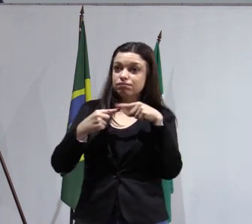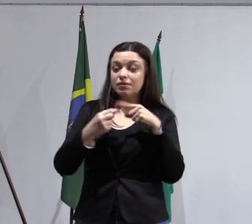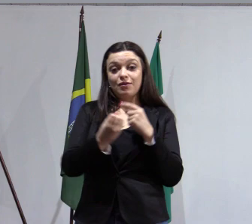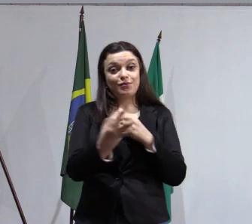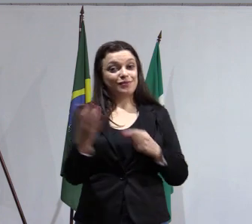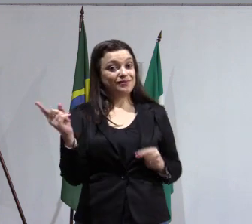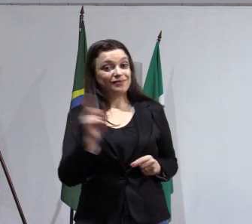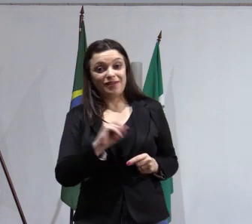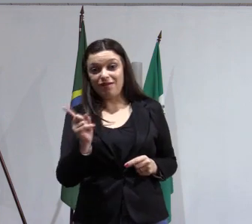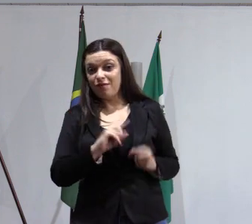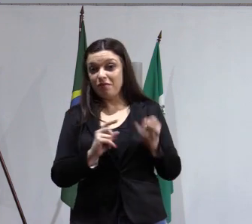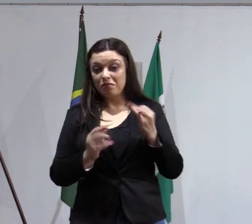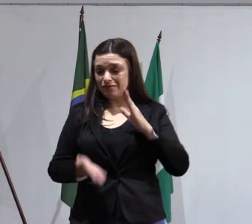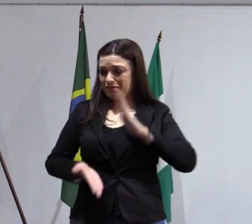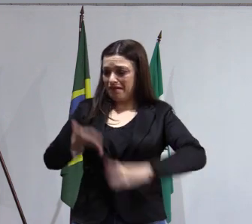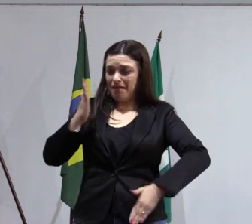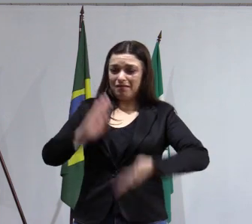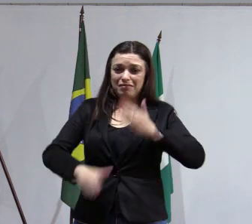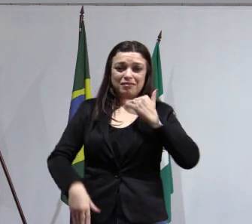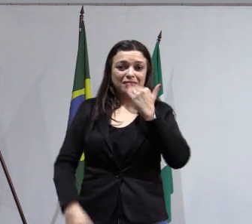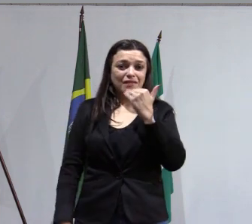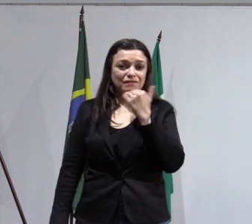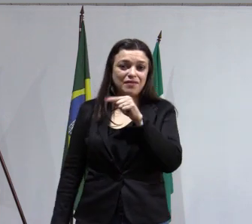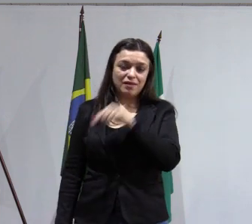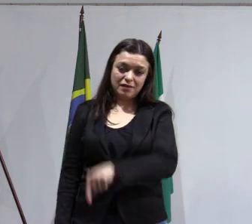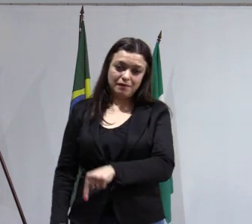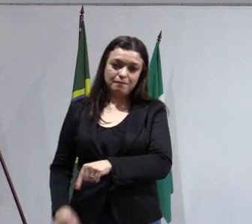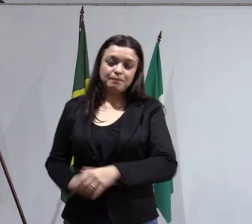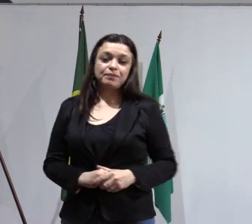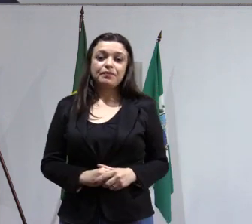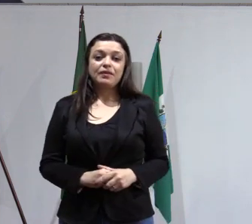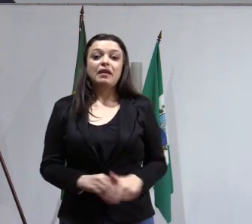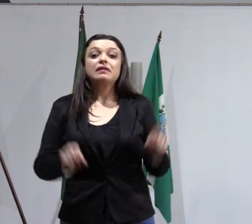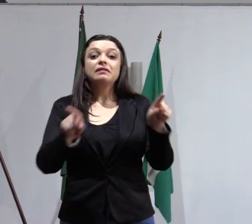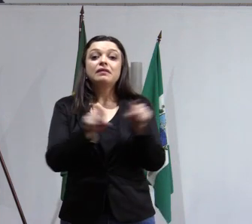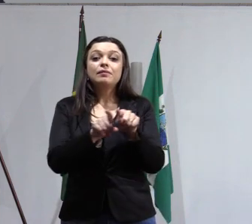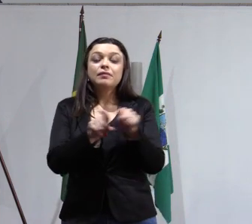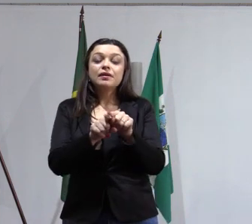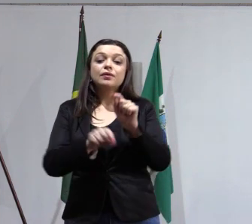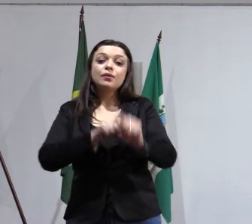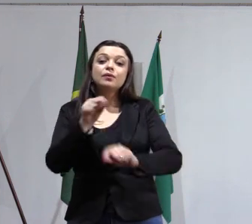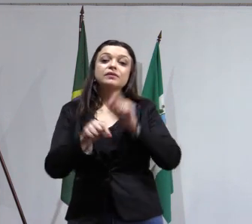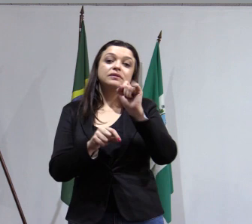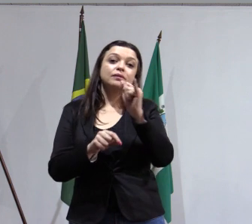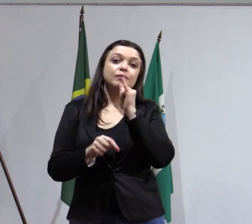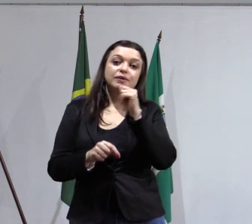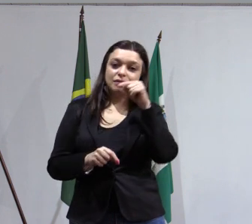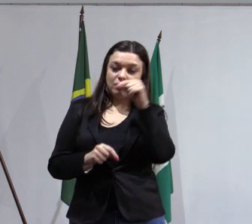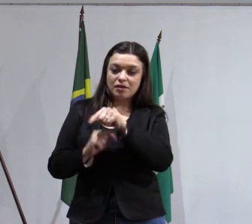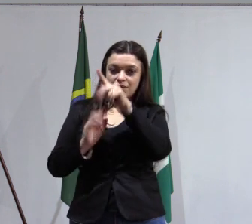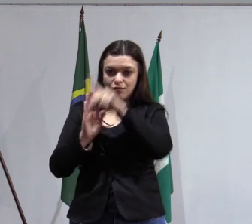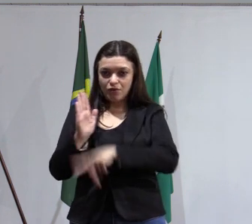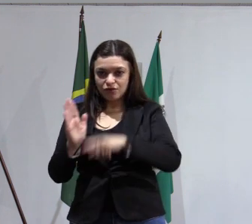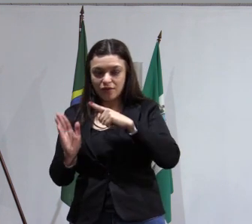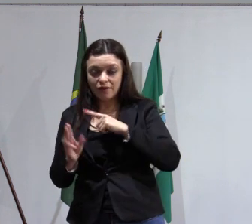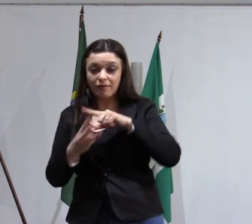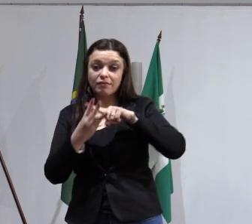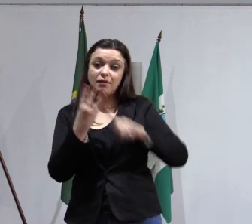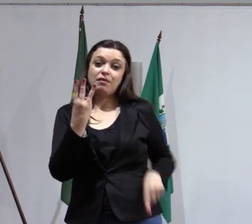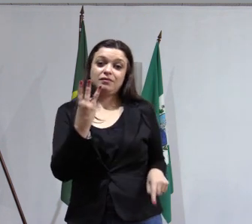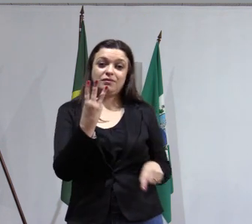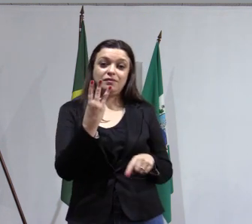outros nada. Outra coisa, a graduação ela se baseia em 3 pilares de formação, está todo mundo careca de